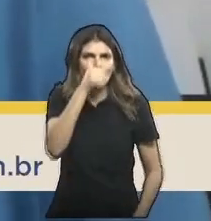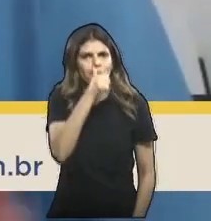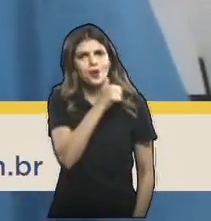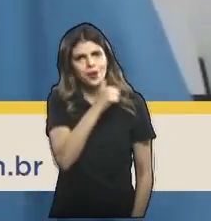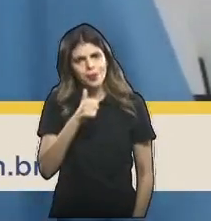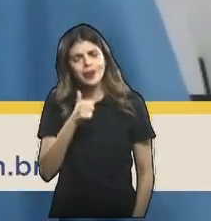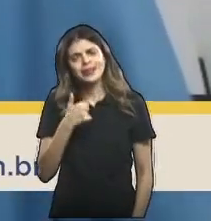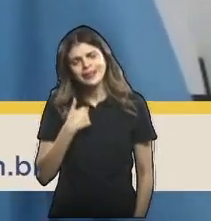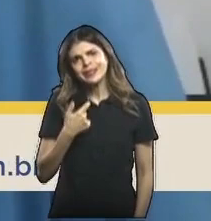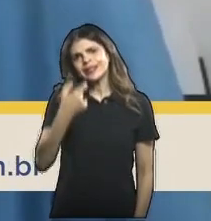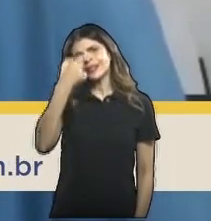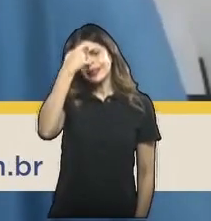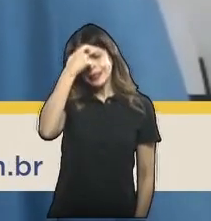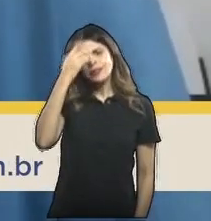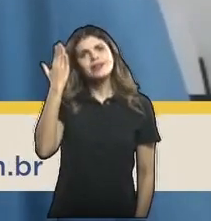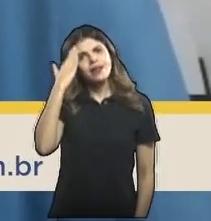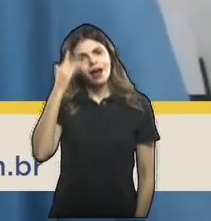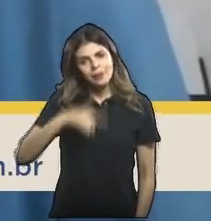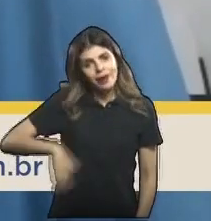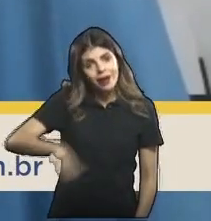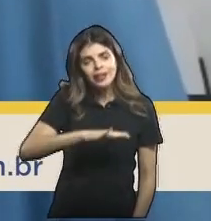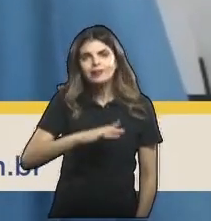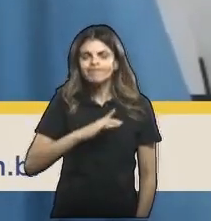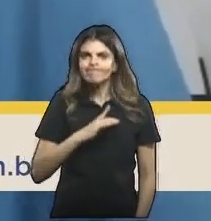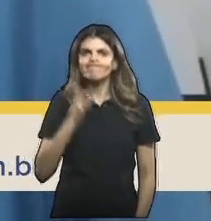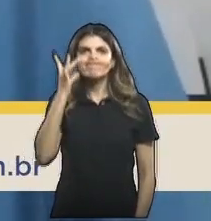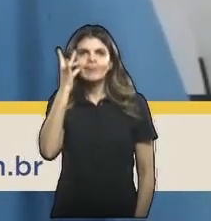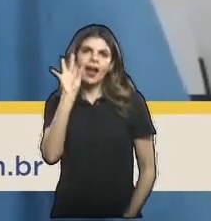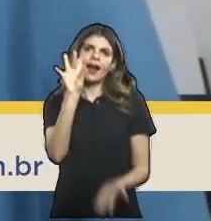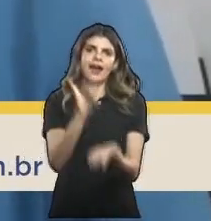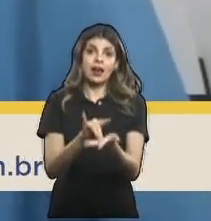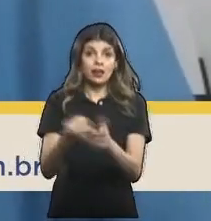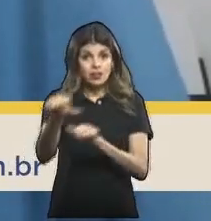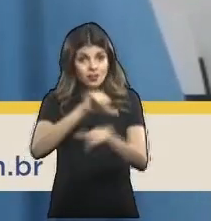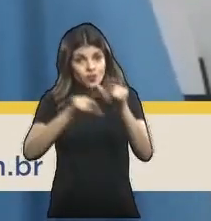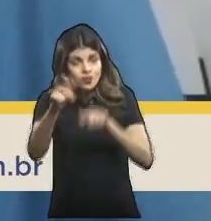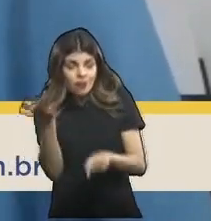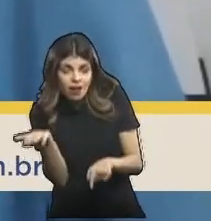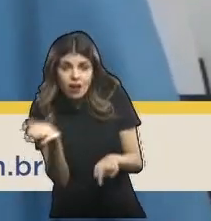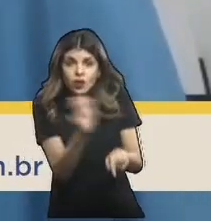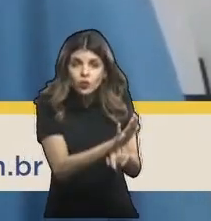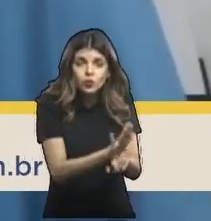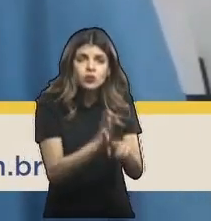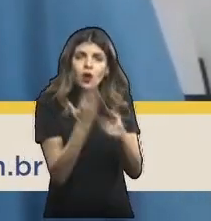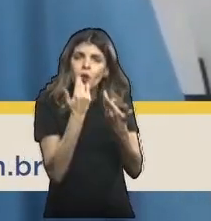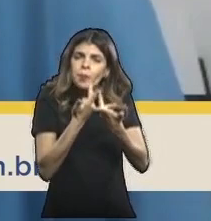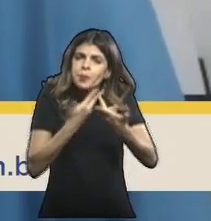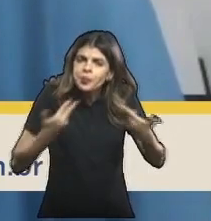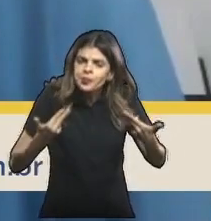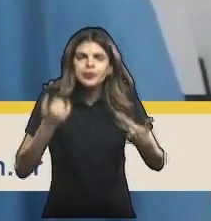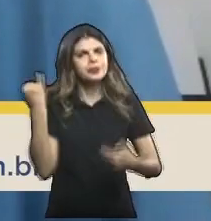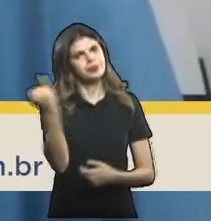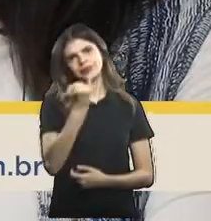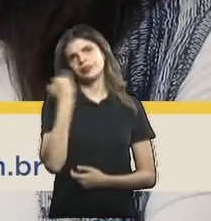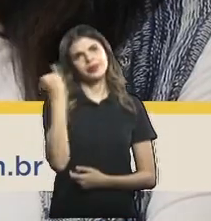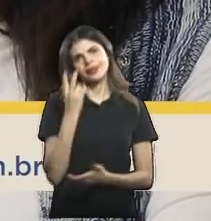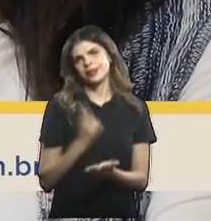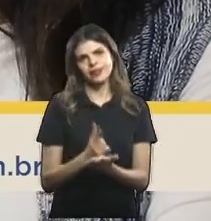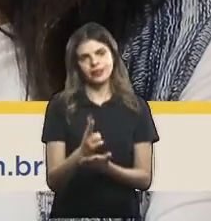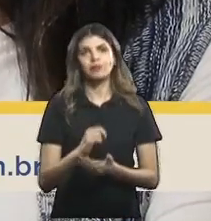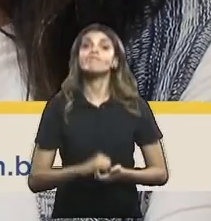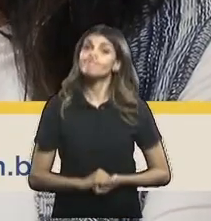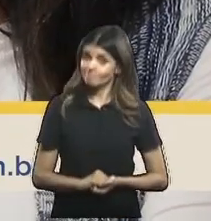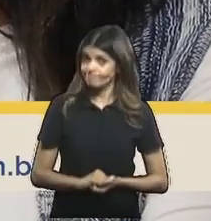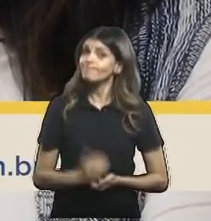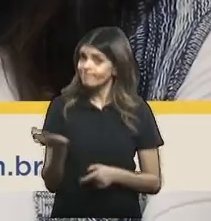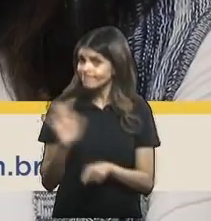é isso que a gente tem enfrentado aqui na ponta. Então, a sua ajuda, a sua doação é muito importante nesse momento. É isso